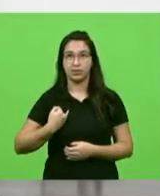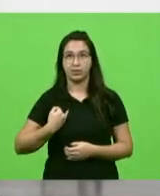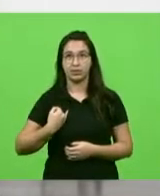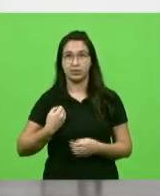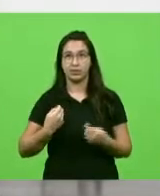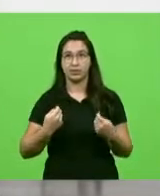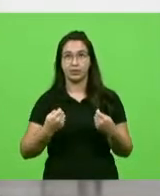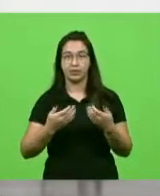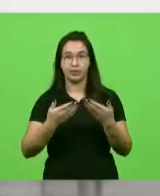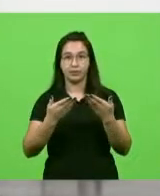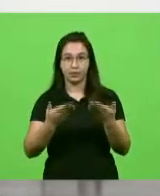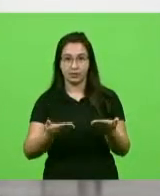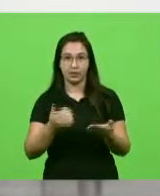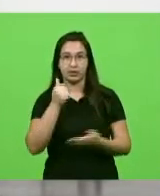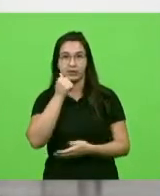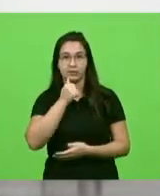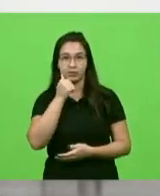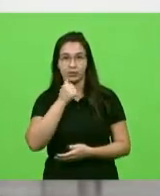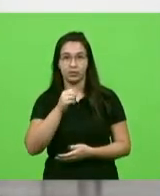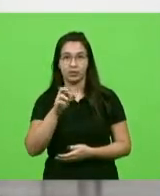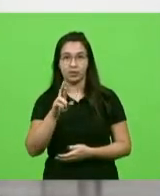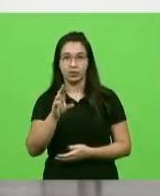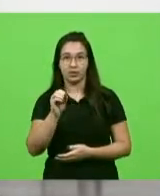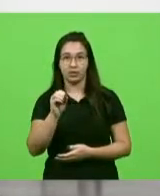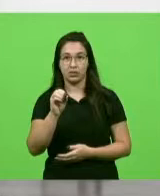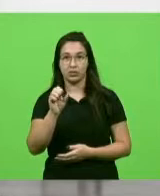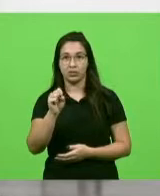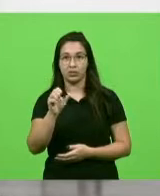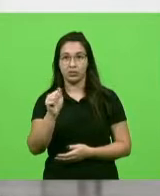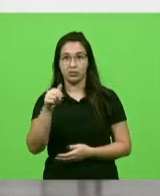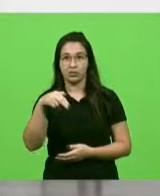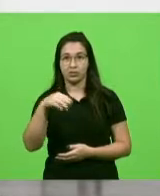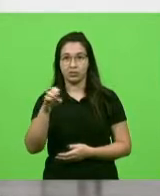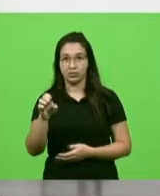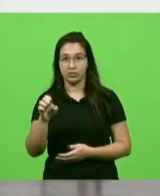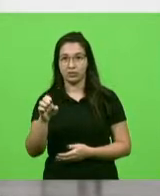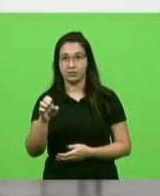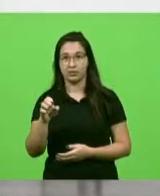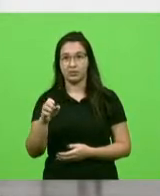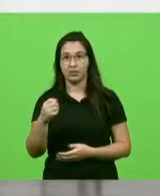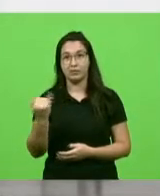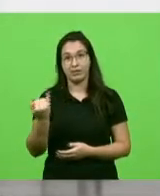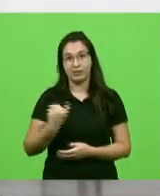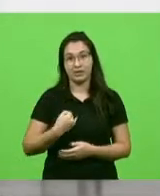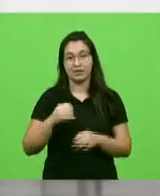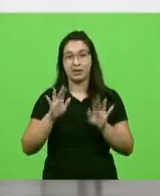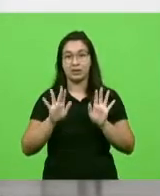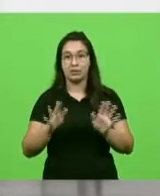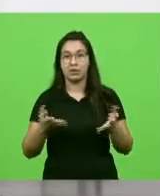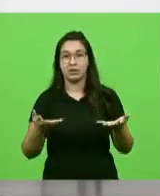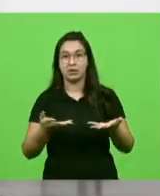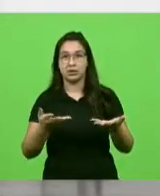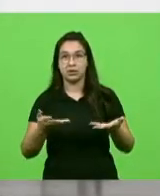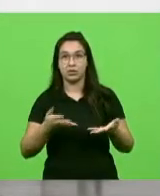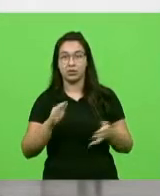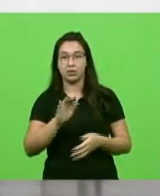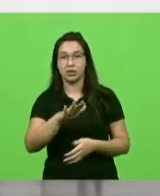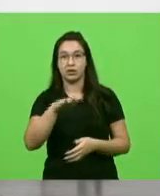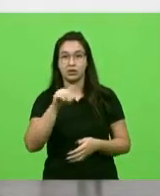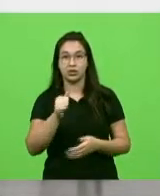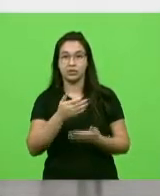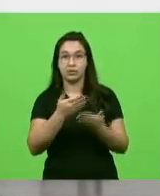inicialmente, doutora Rosane com certeza iria me corrigir, inicialmente nós temos a palavra que será dada aos